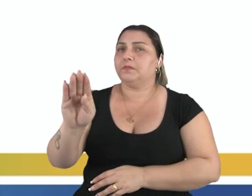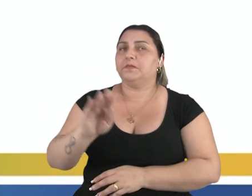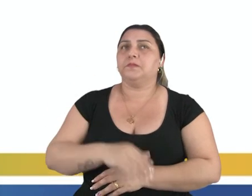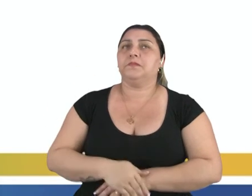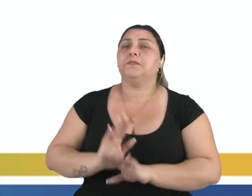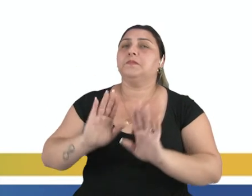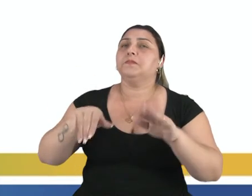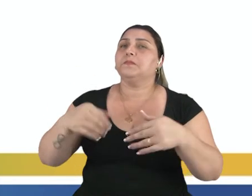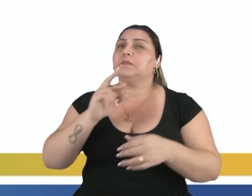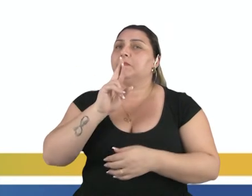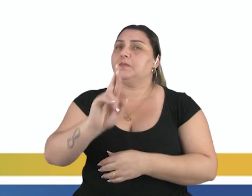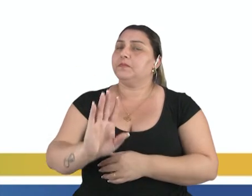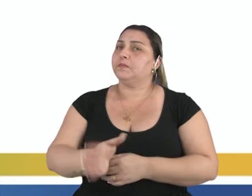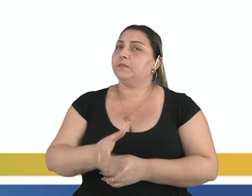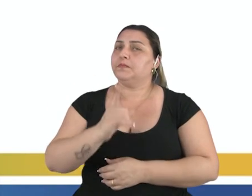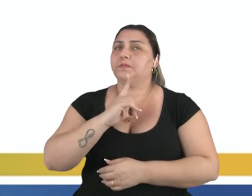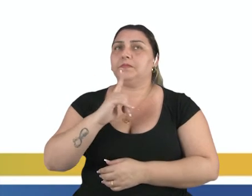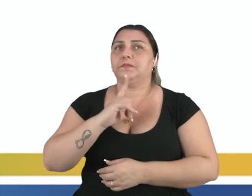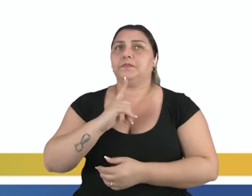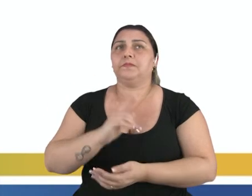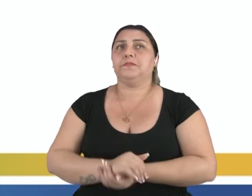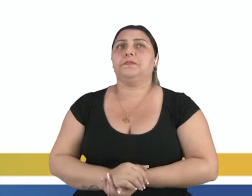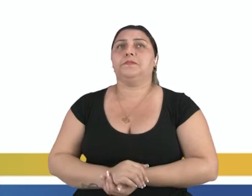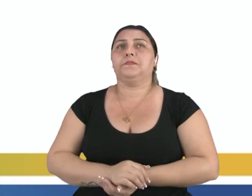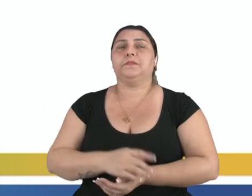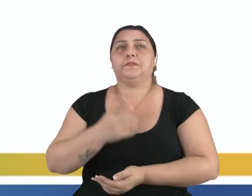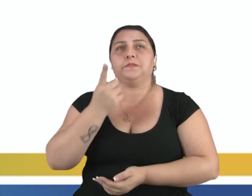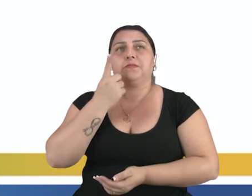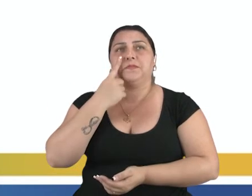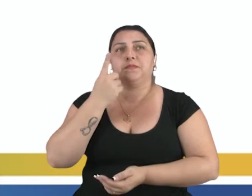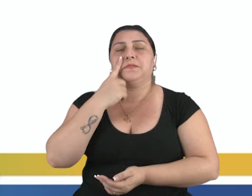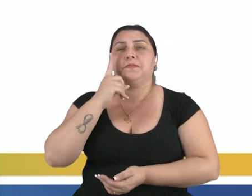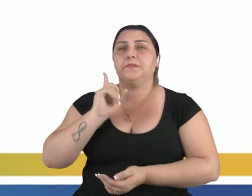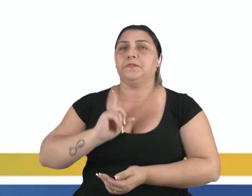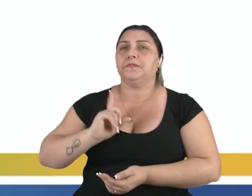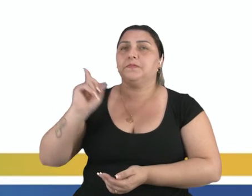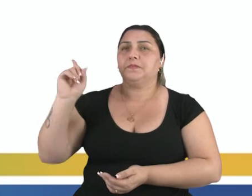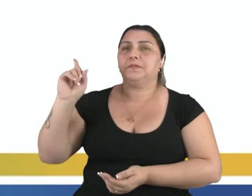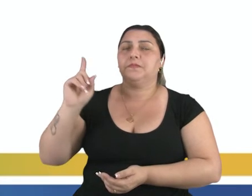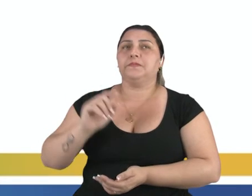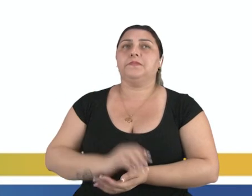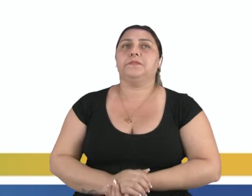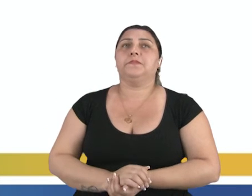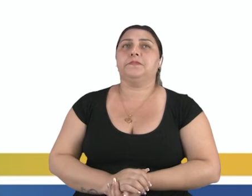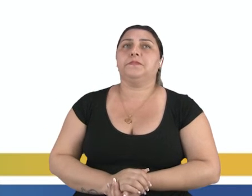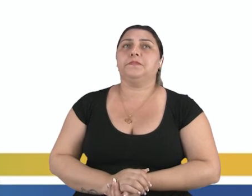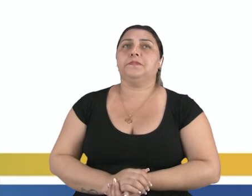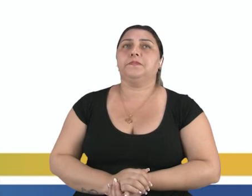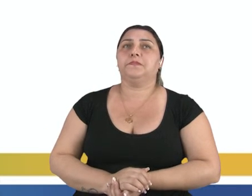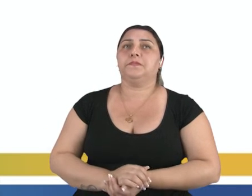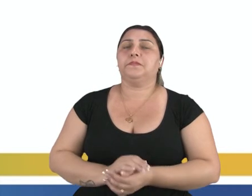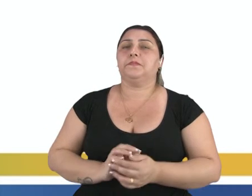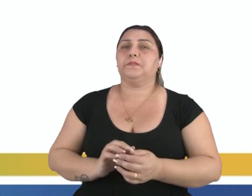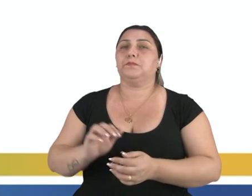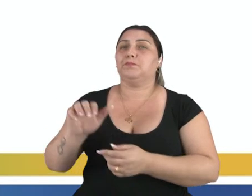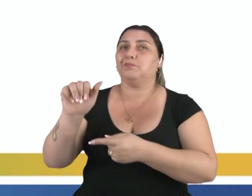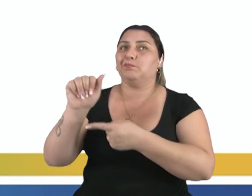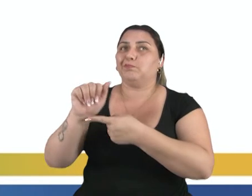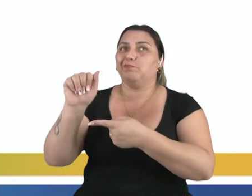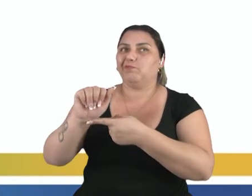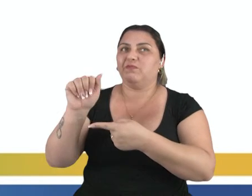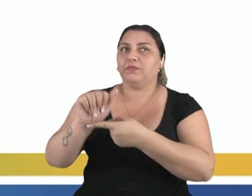só. A resposta é, o coeficiente A dessa função é menos 4